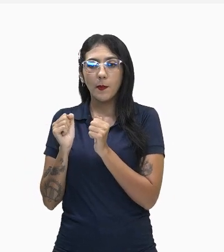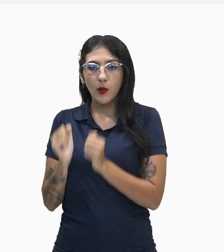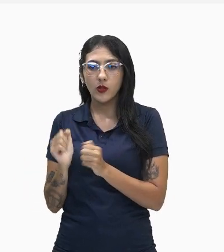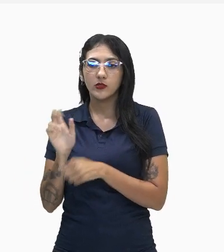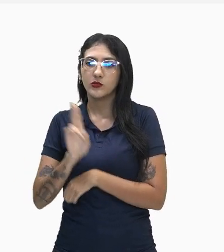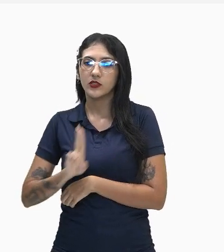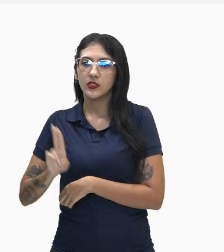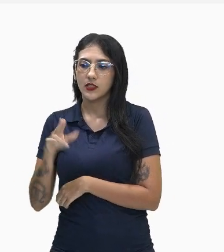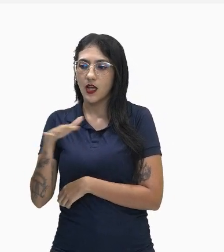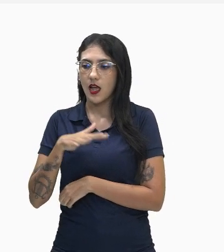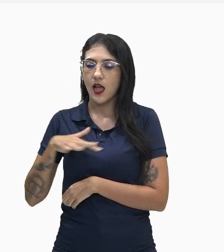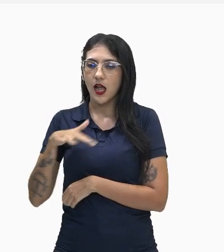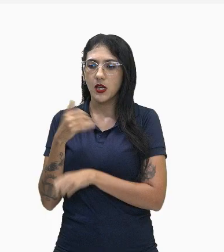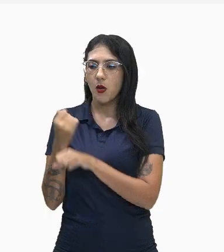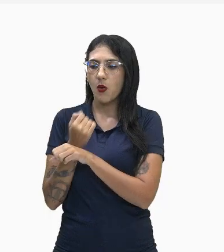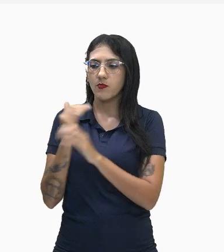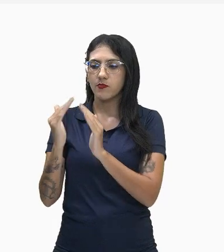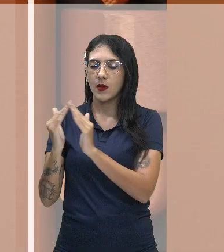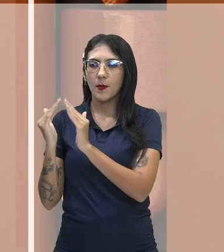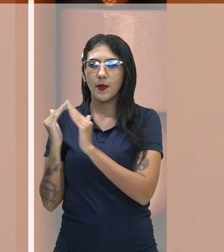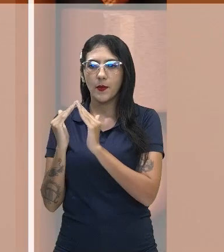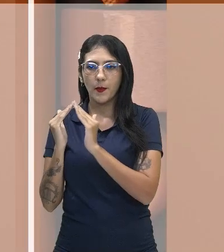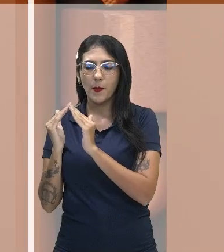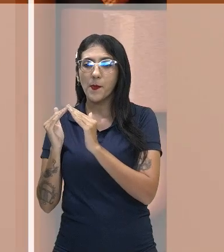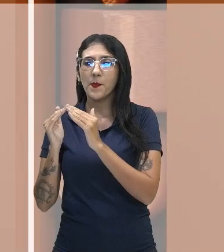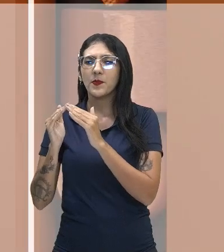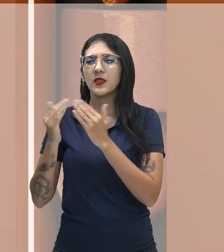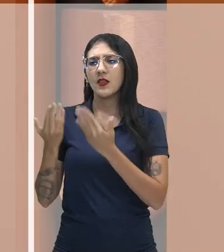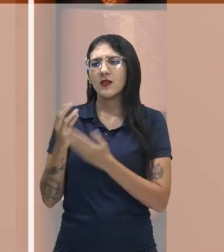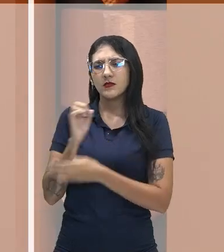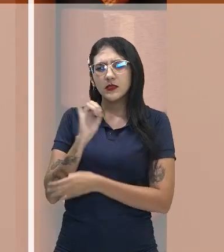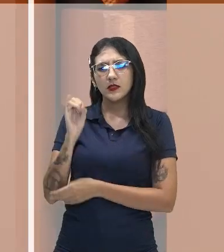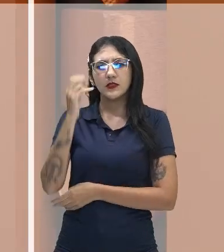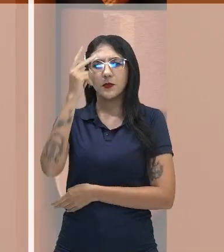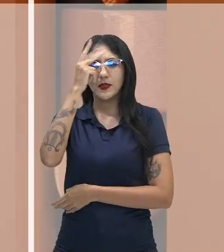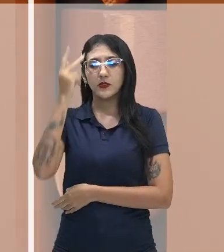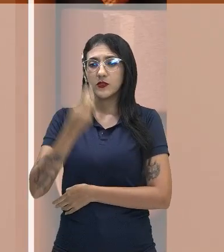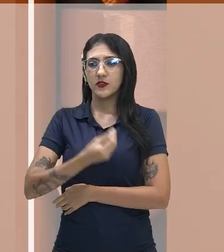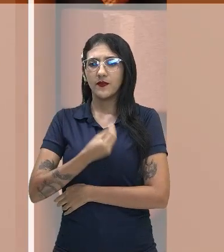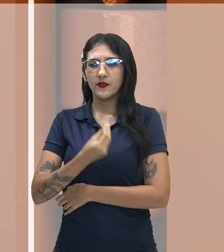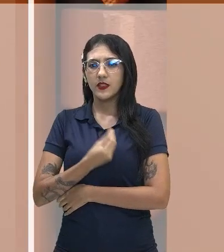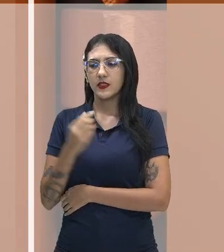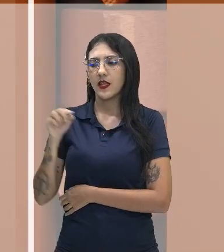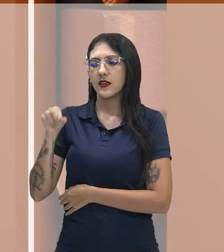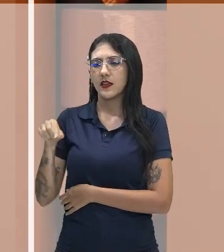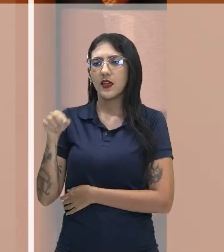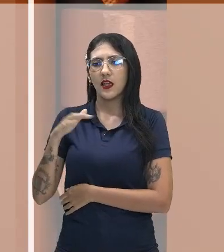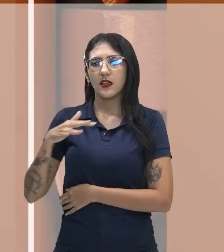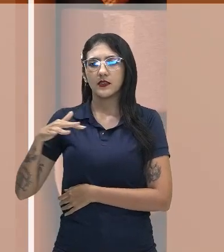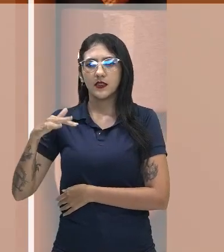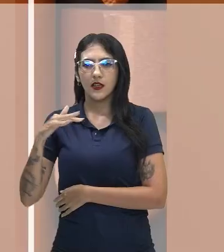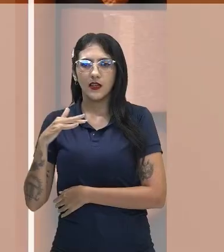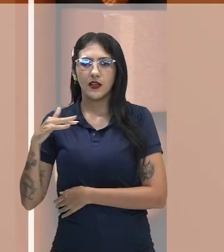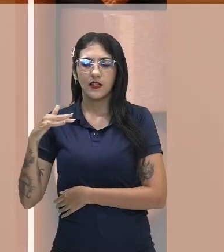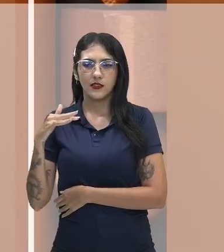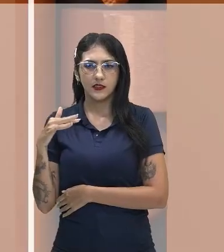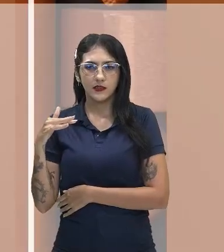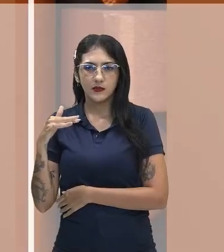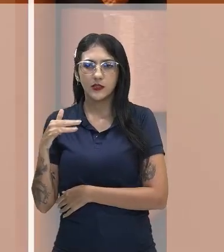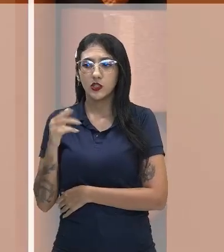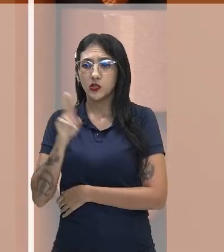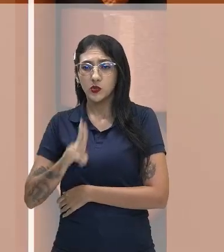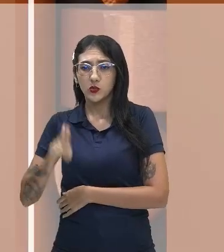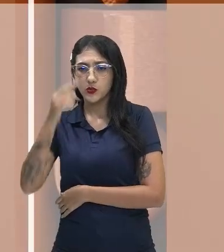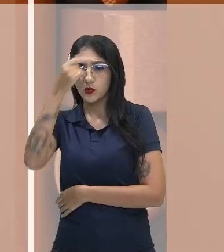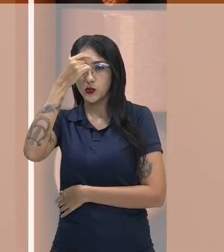para moradias. Então, as pessoas que moram ali nas unidades de conservação de uso